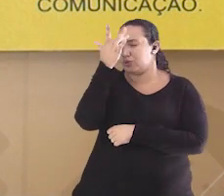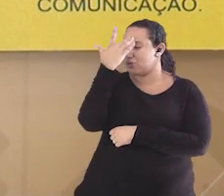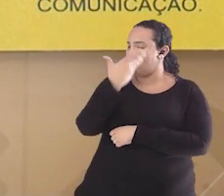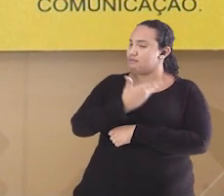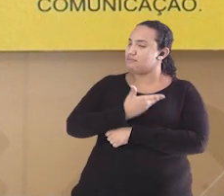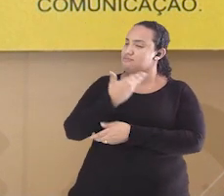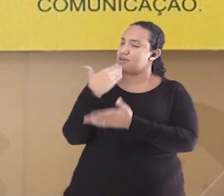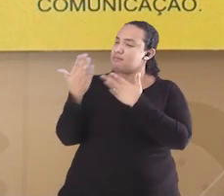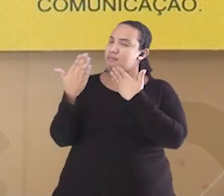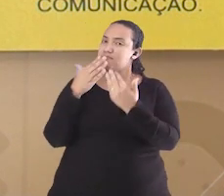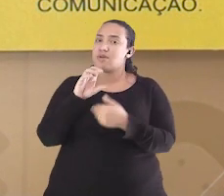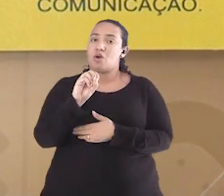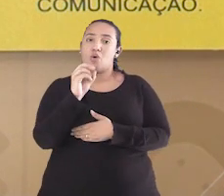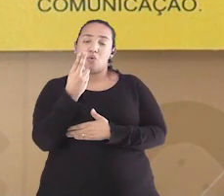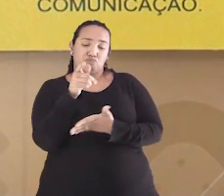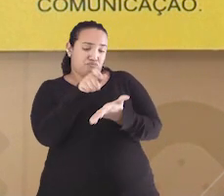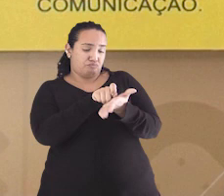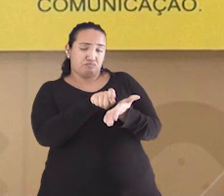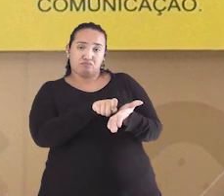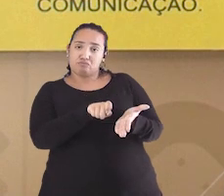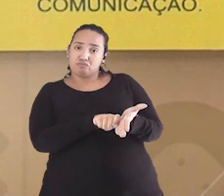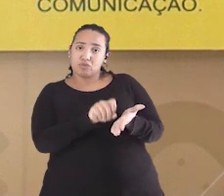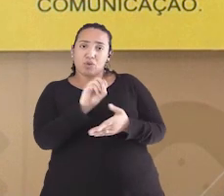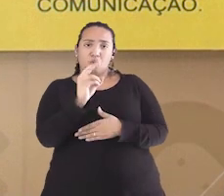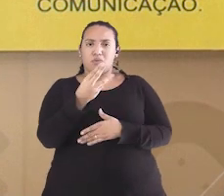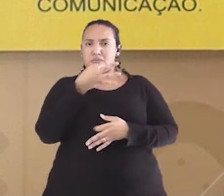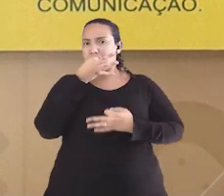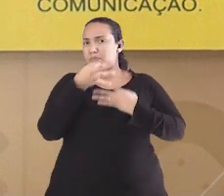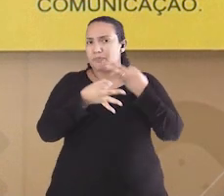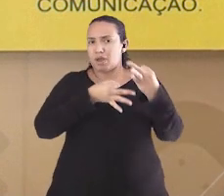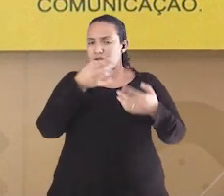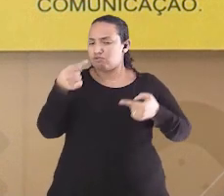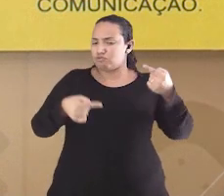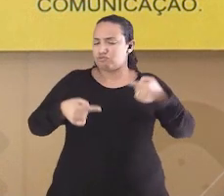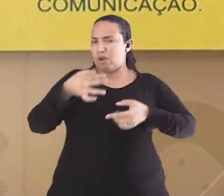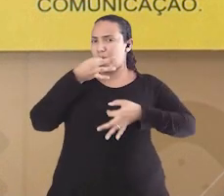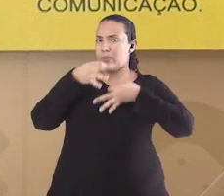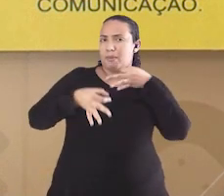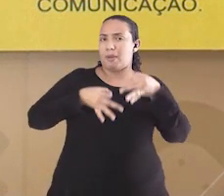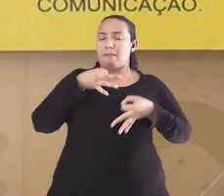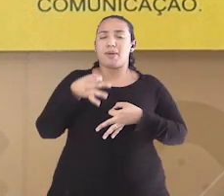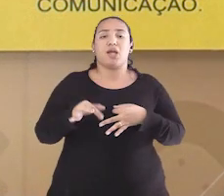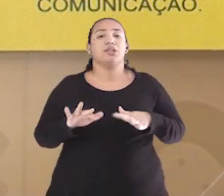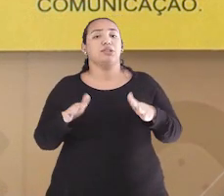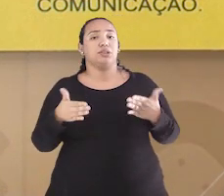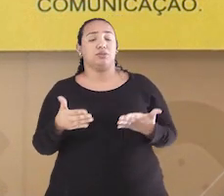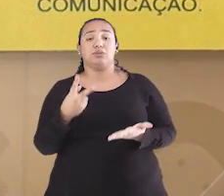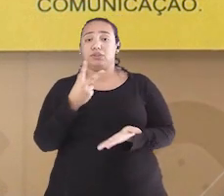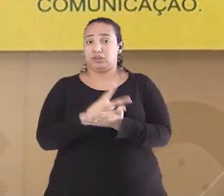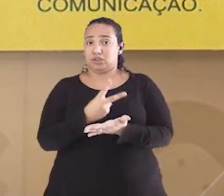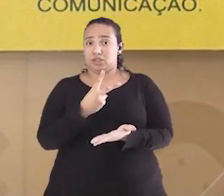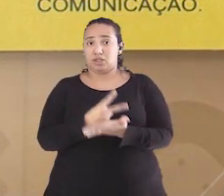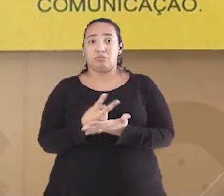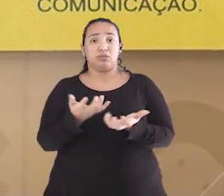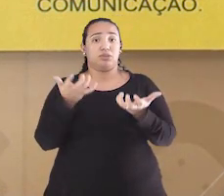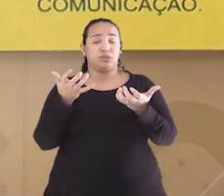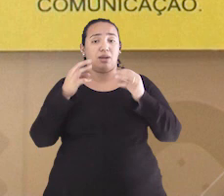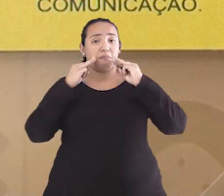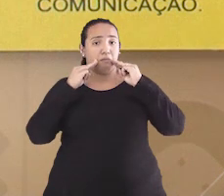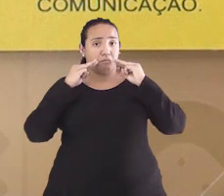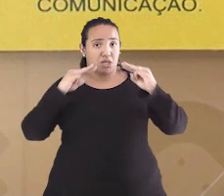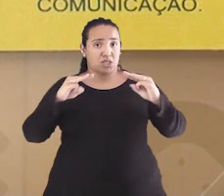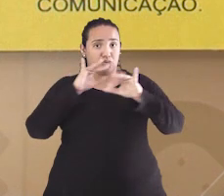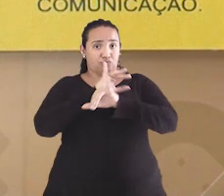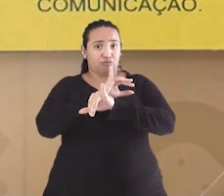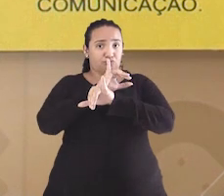rua, ao escrevermos um bilhete, ao nos posicionarmos em um debate, toda vez que queremos passar